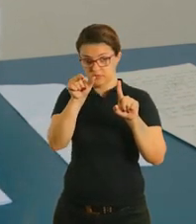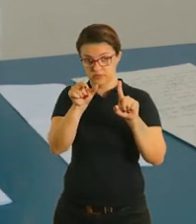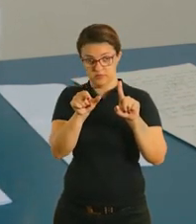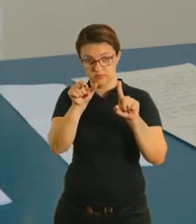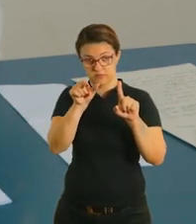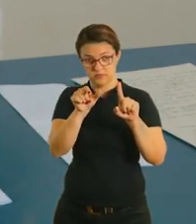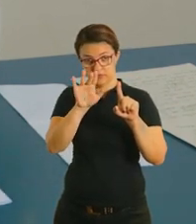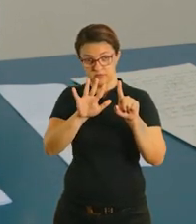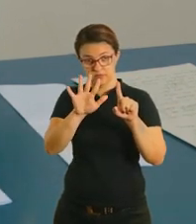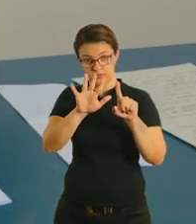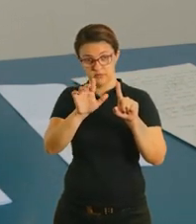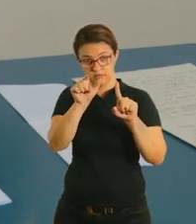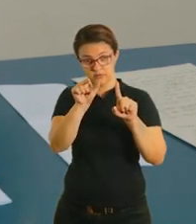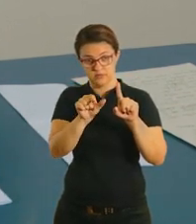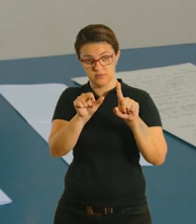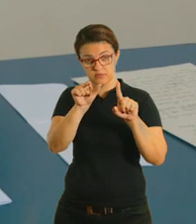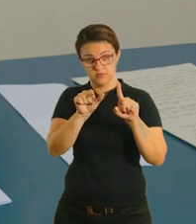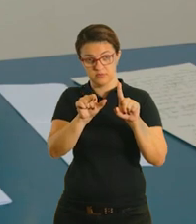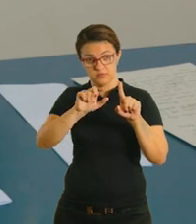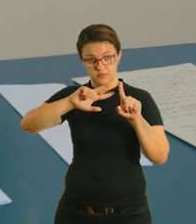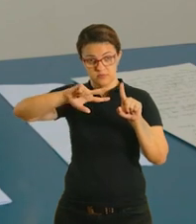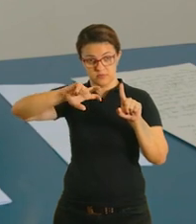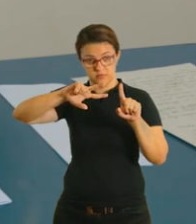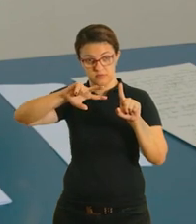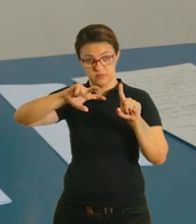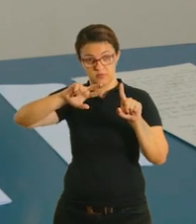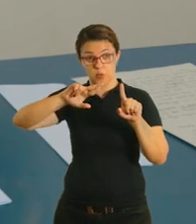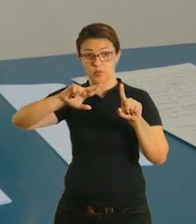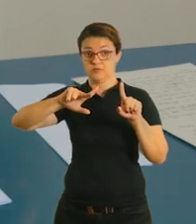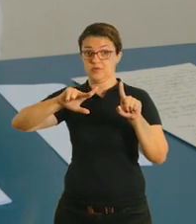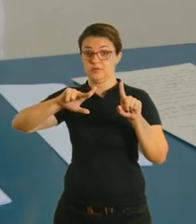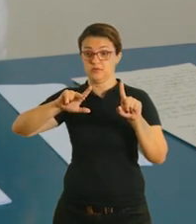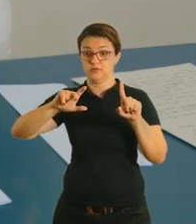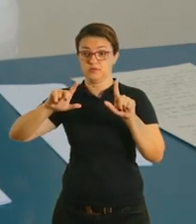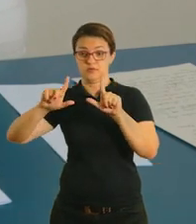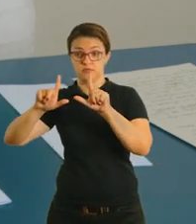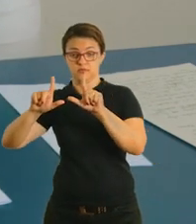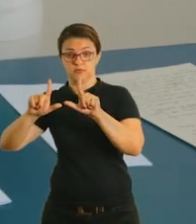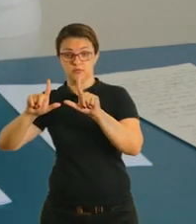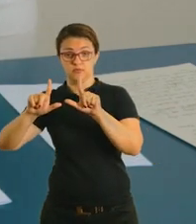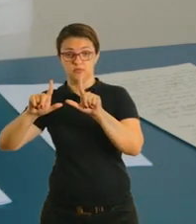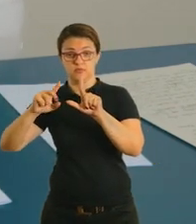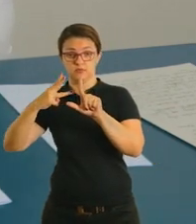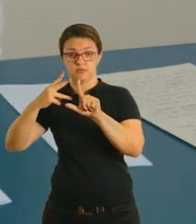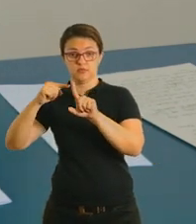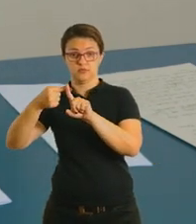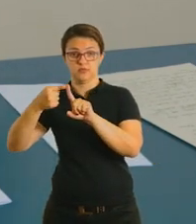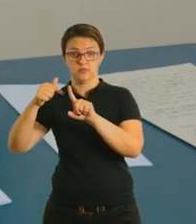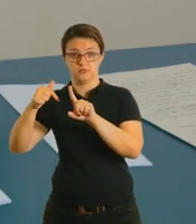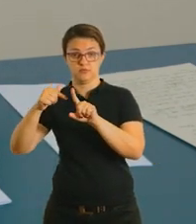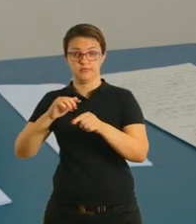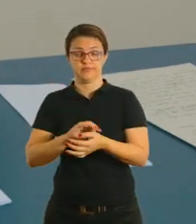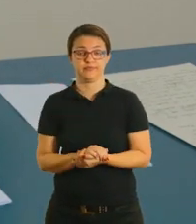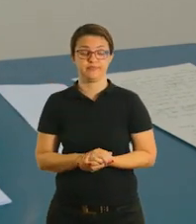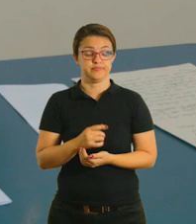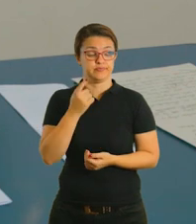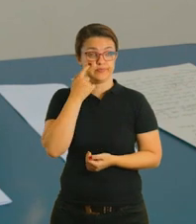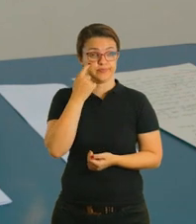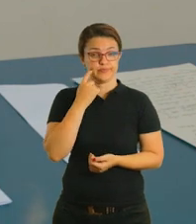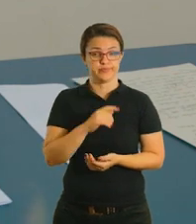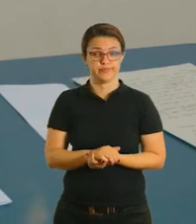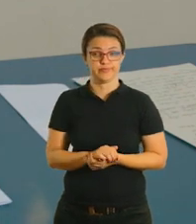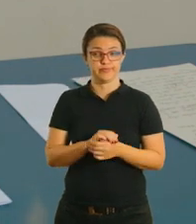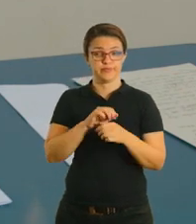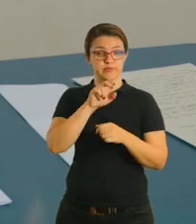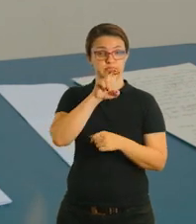espaço em branco para colocar, né, o sinal de igual ou diferente. E tenho outro cálculo a ser realizado, tá bom? Então, o